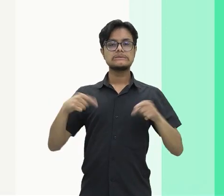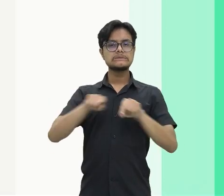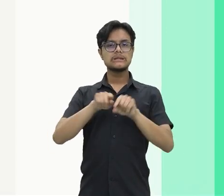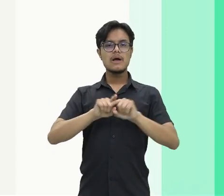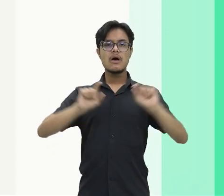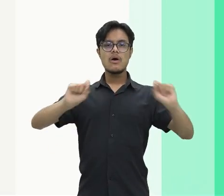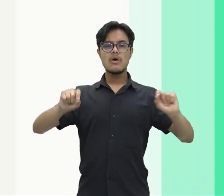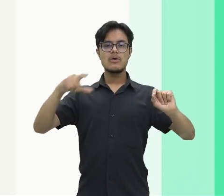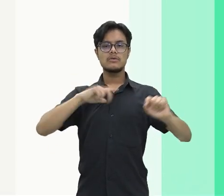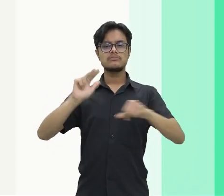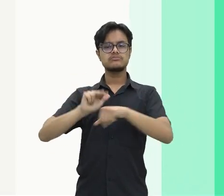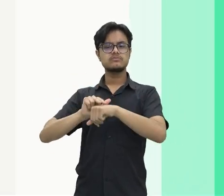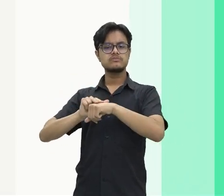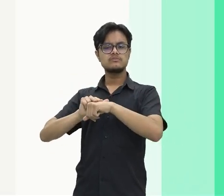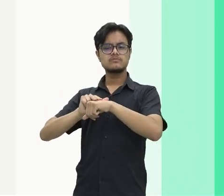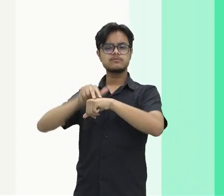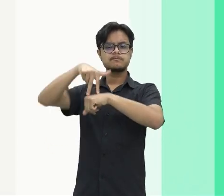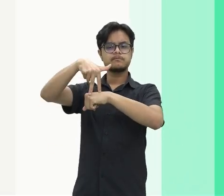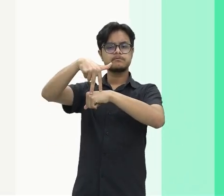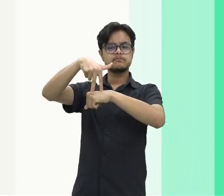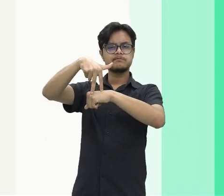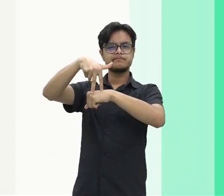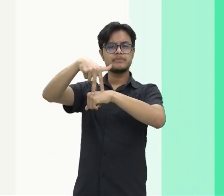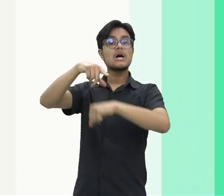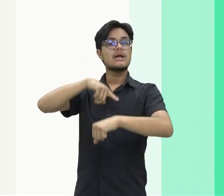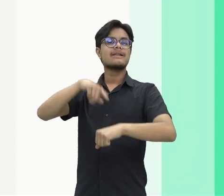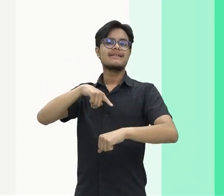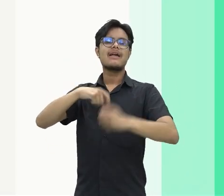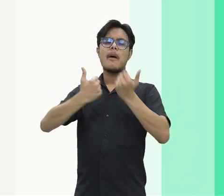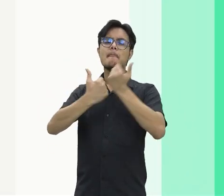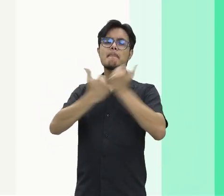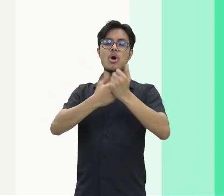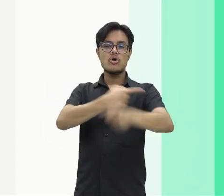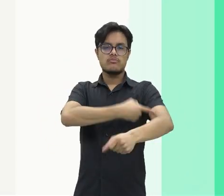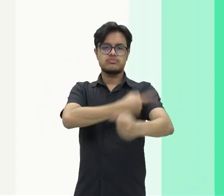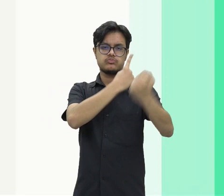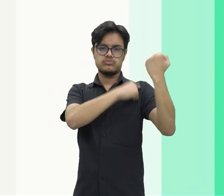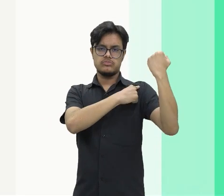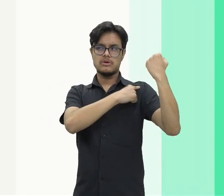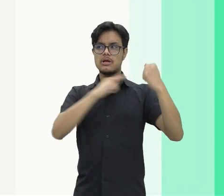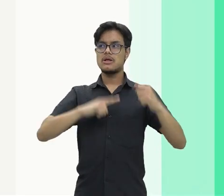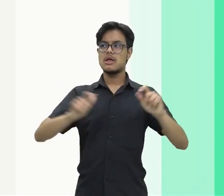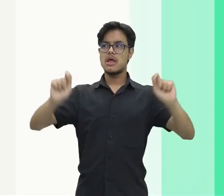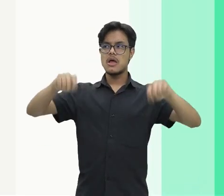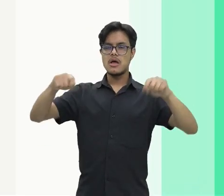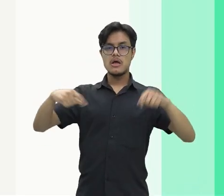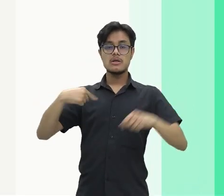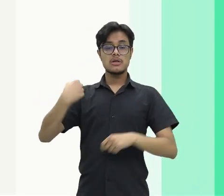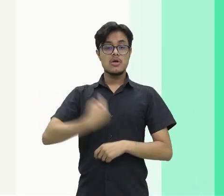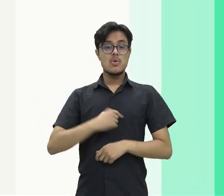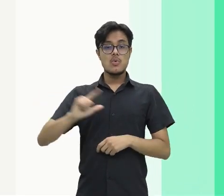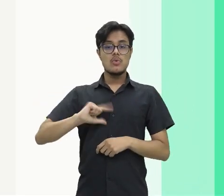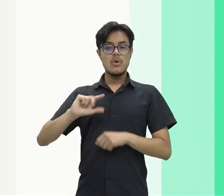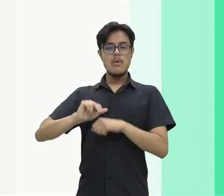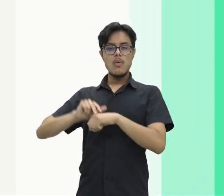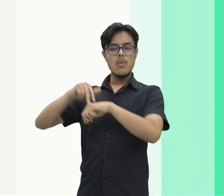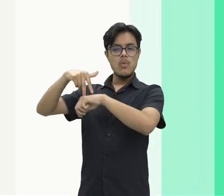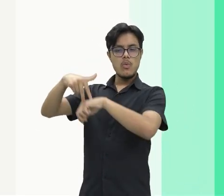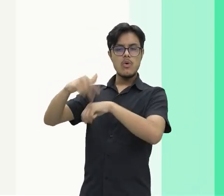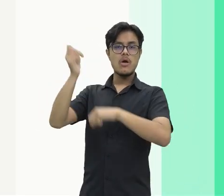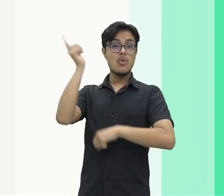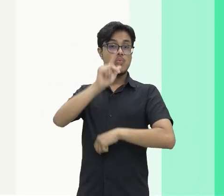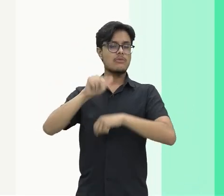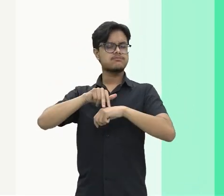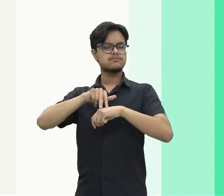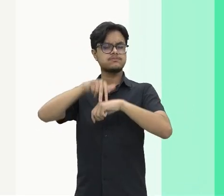ter a sustentação e apoio para os músculos, né? Essa função aí de sustentação é o que garante que o nosso corpo ali fique de